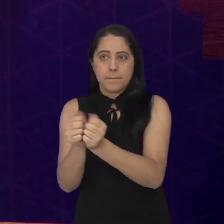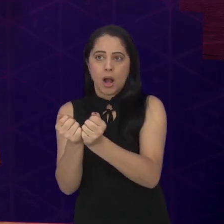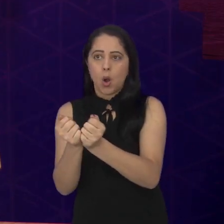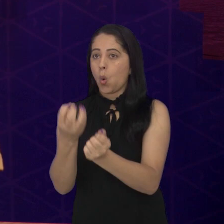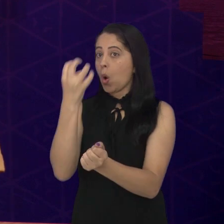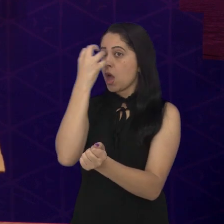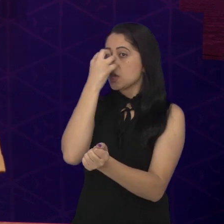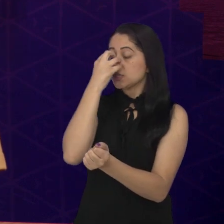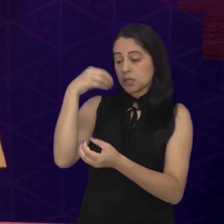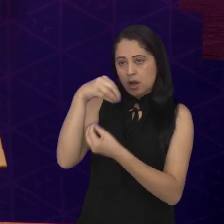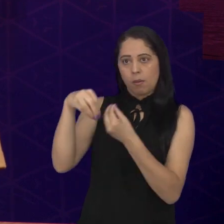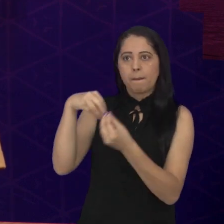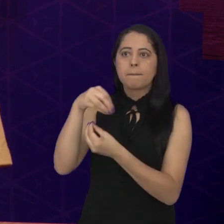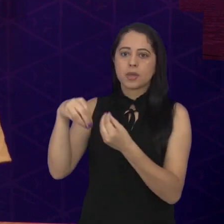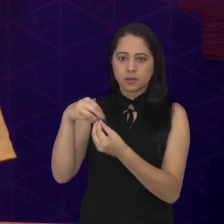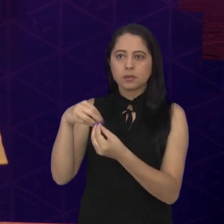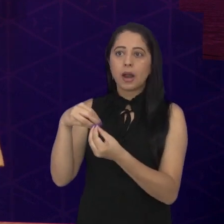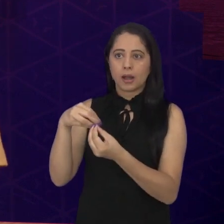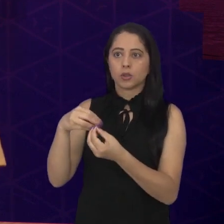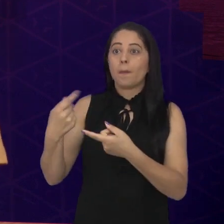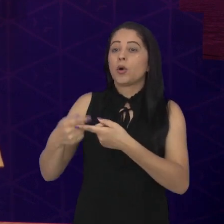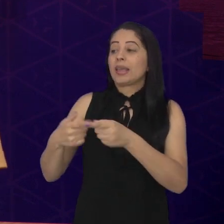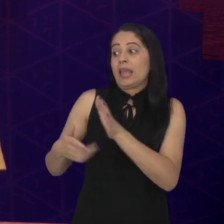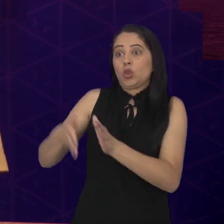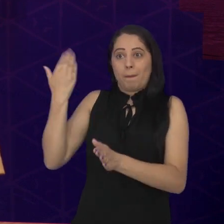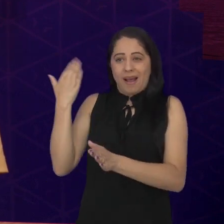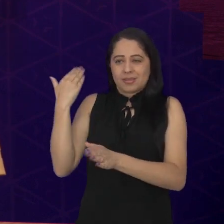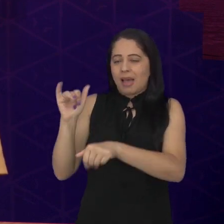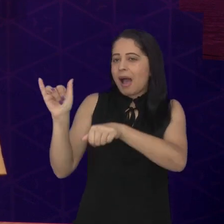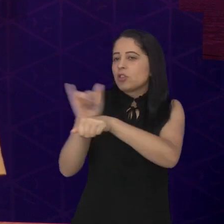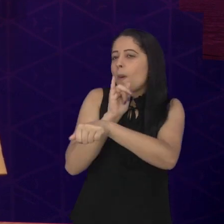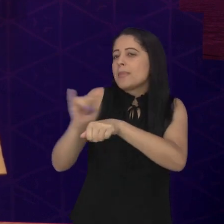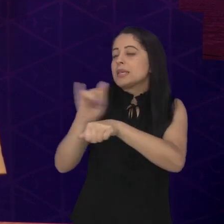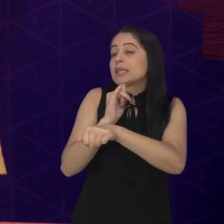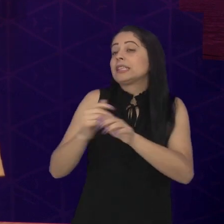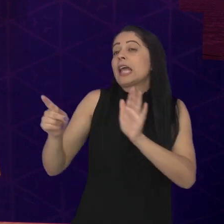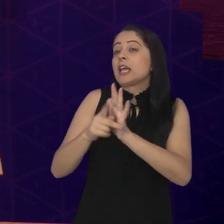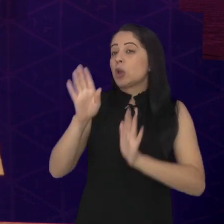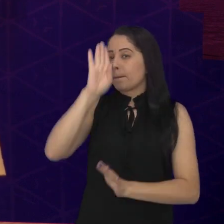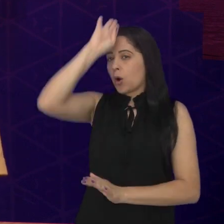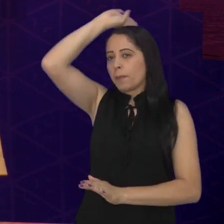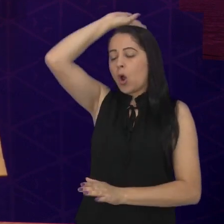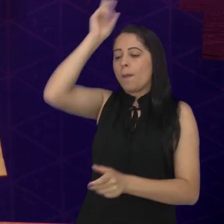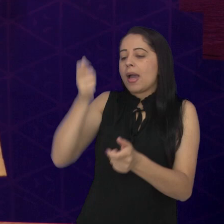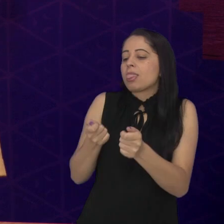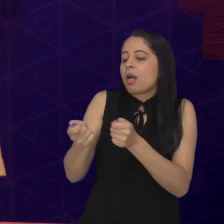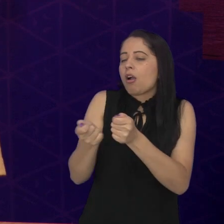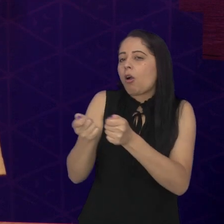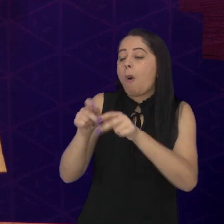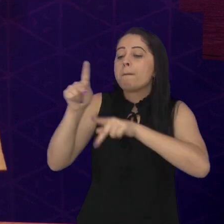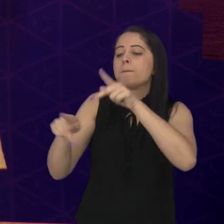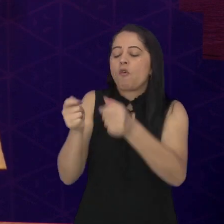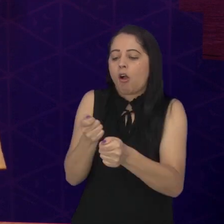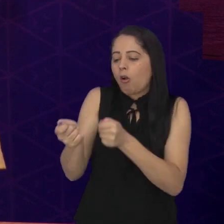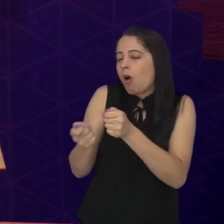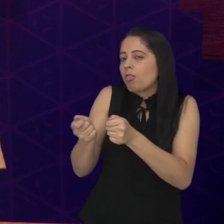circo, né? Que era uma estratégia romana de controle da população,